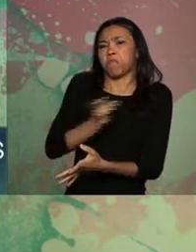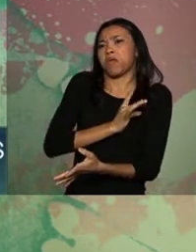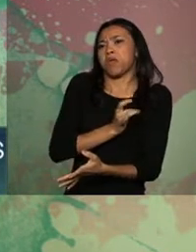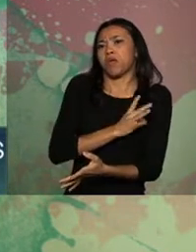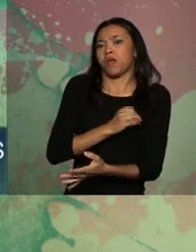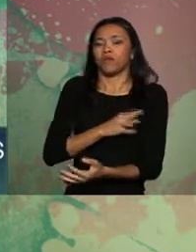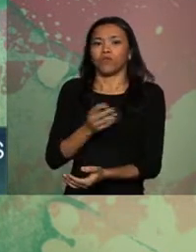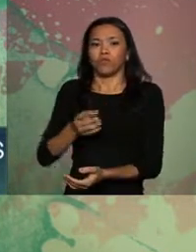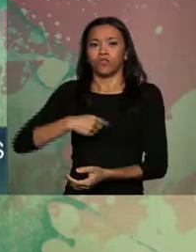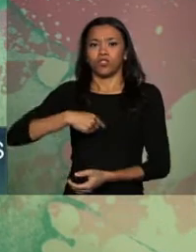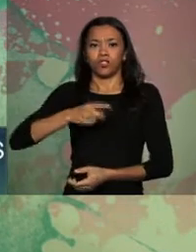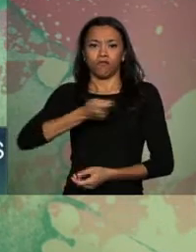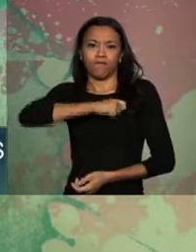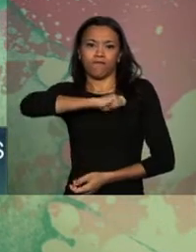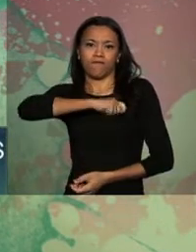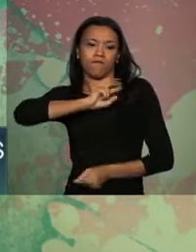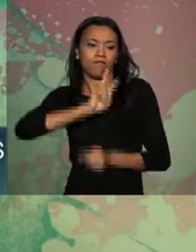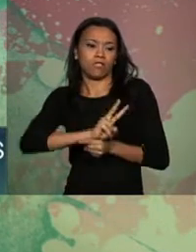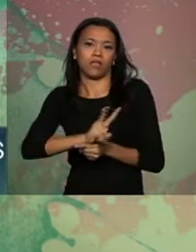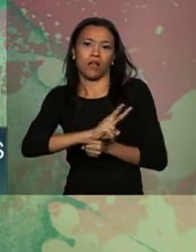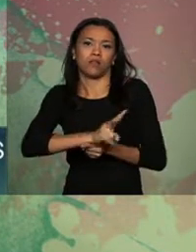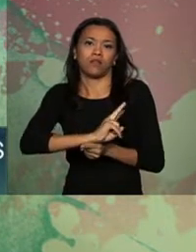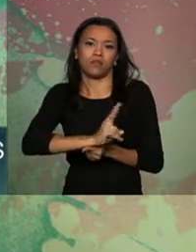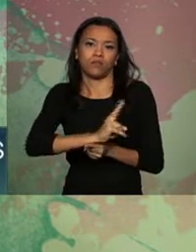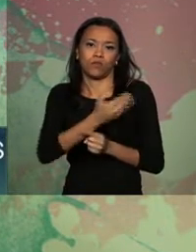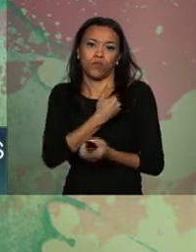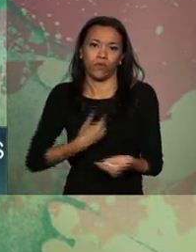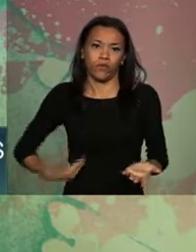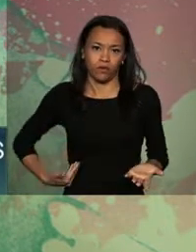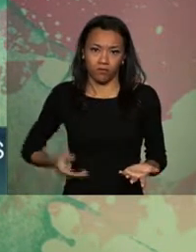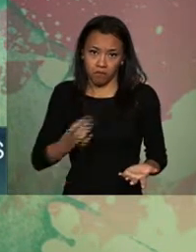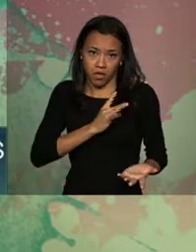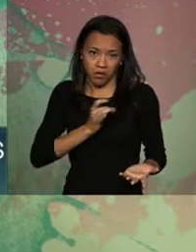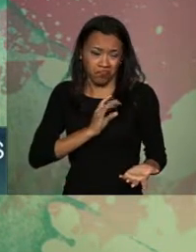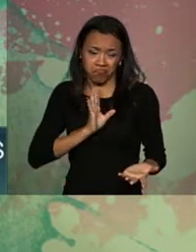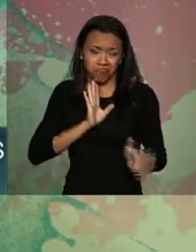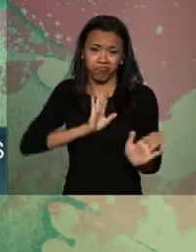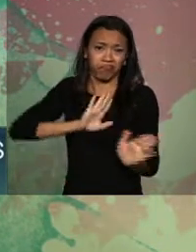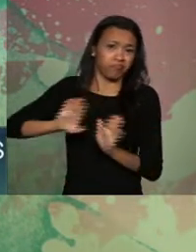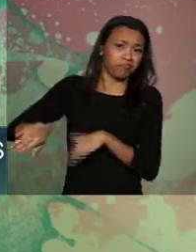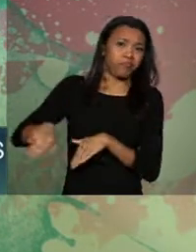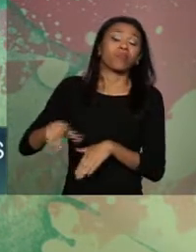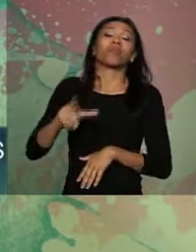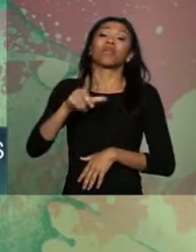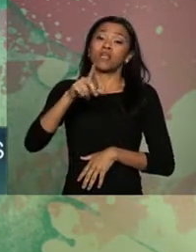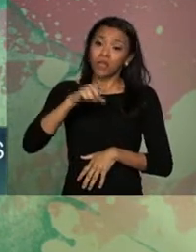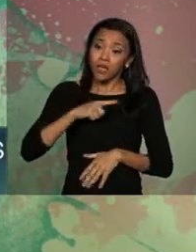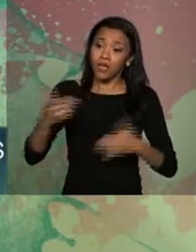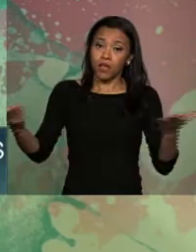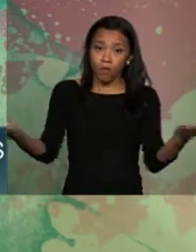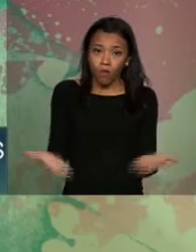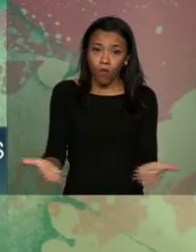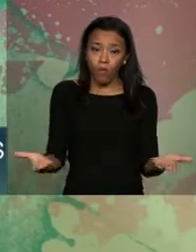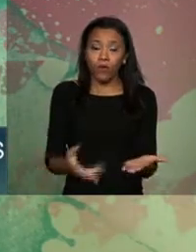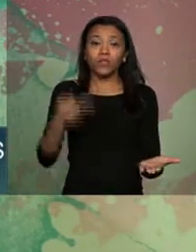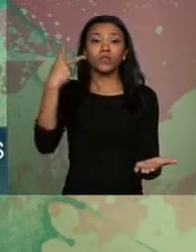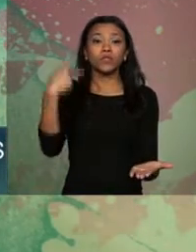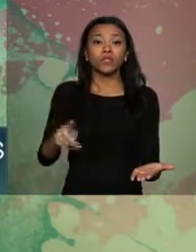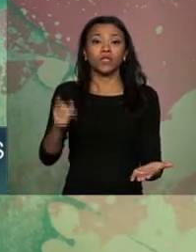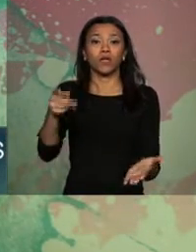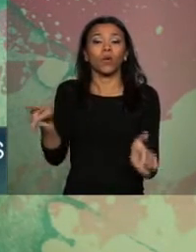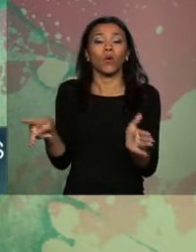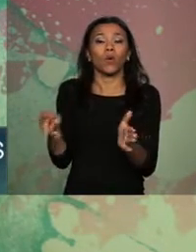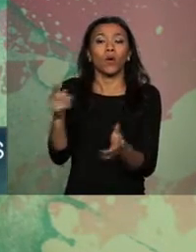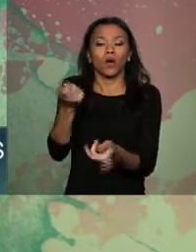fiscalização e que tem o seu negócio formalizado. Ter um